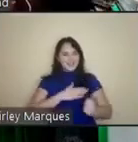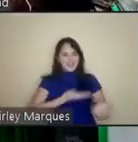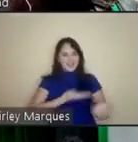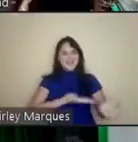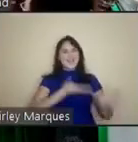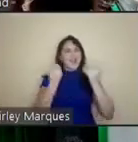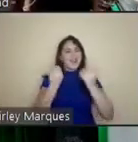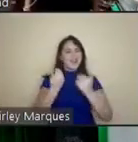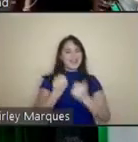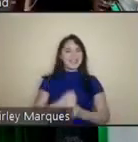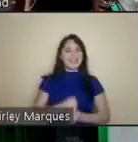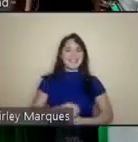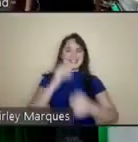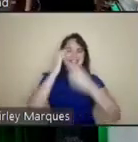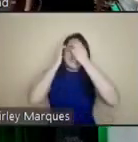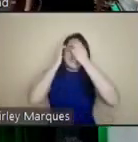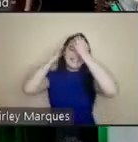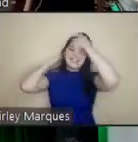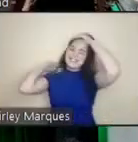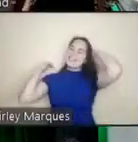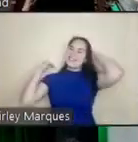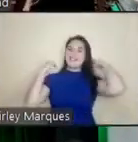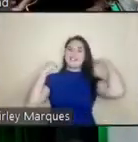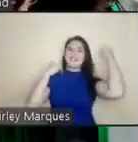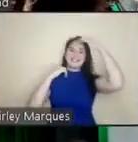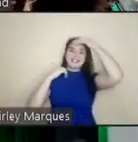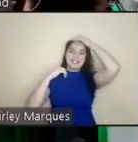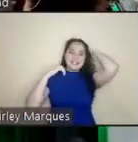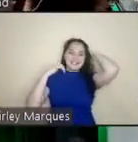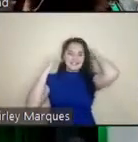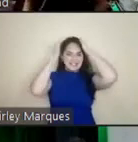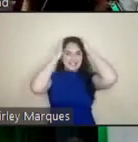vambora. Vambora!